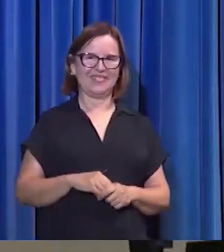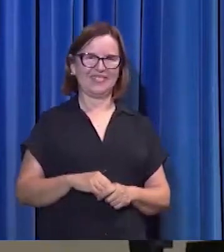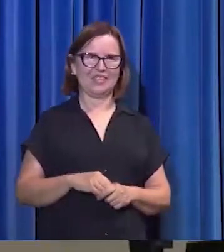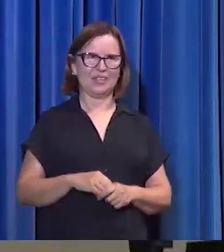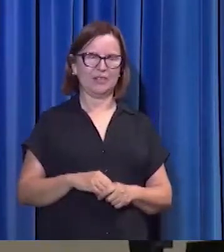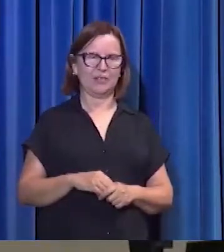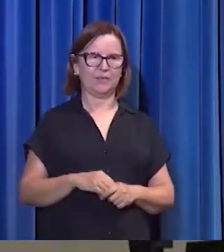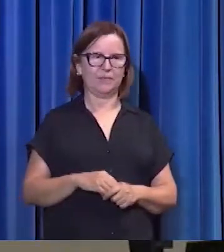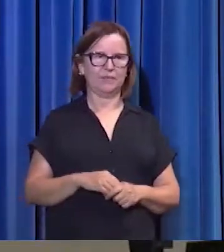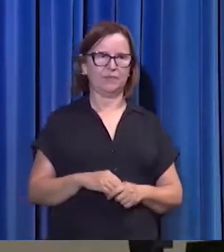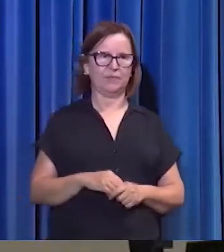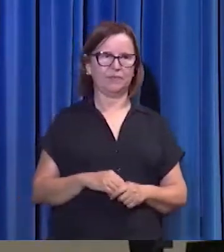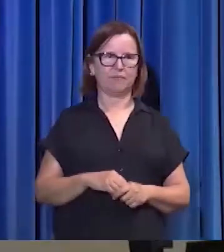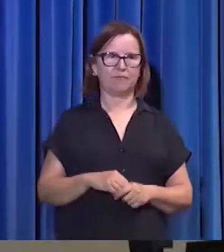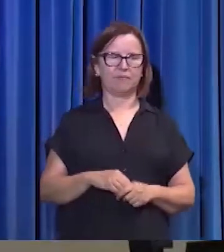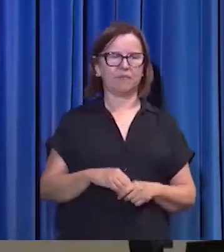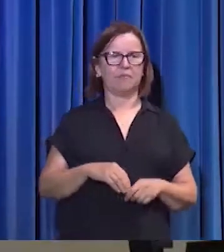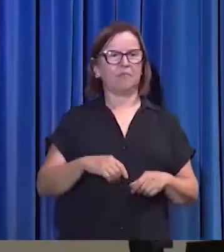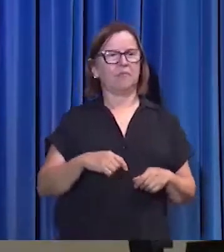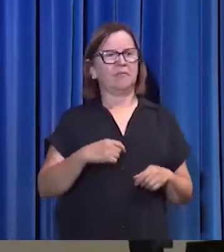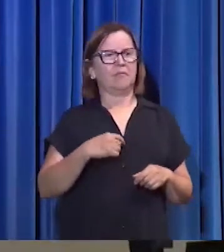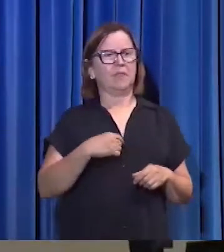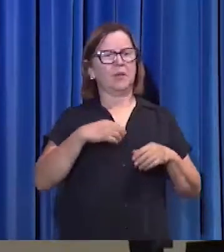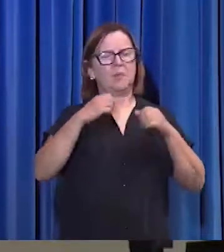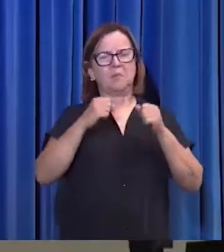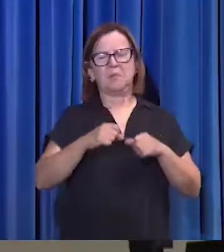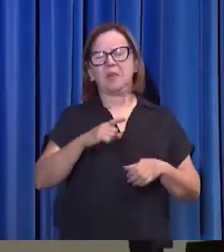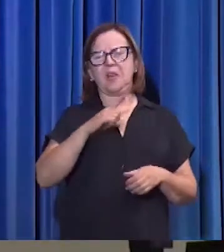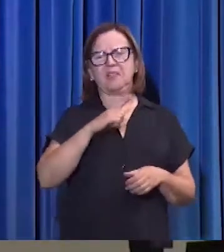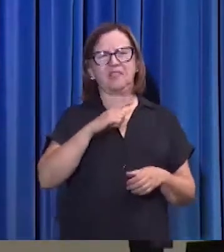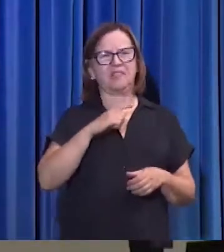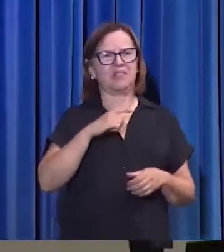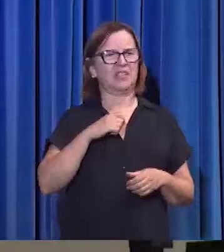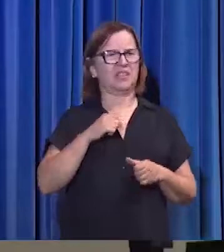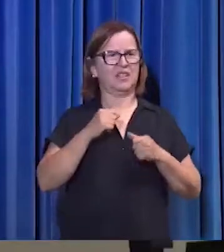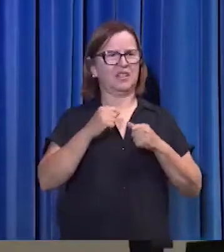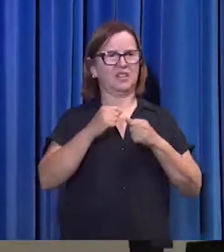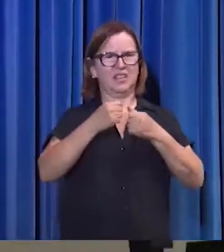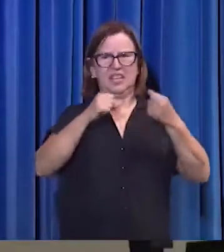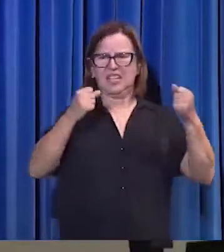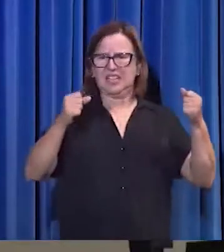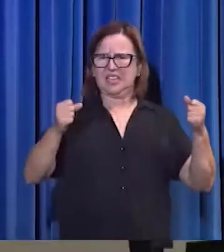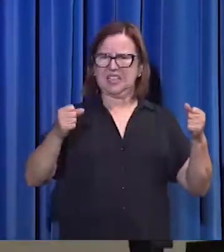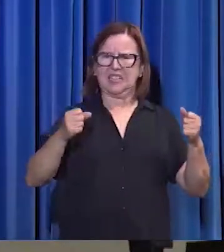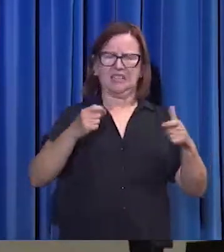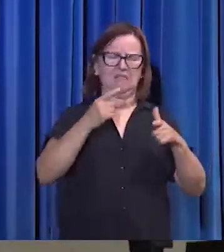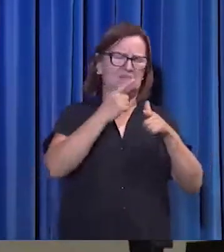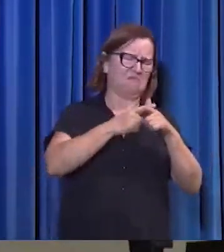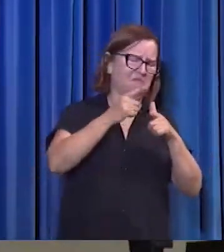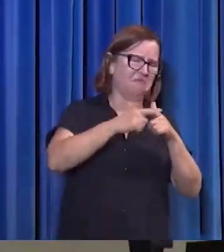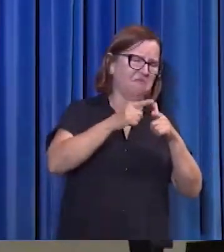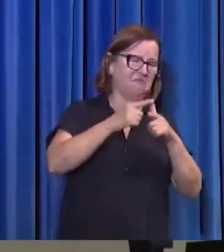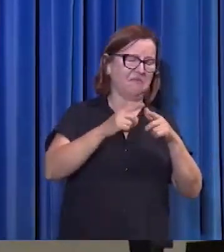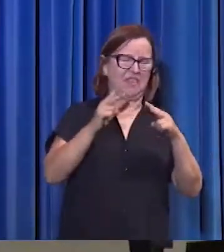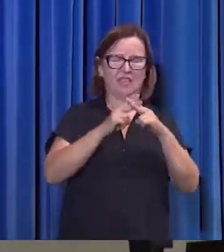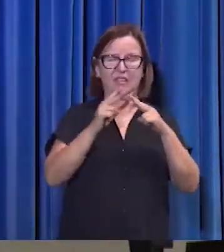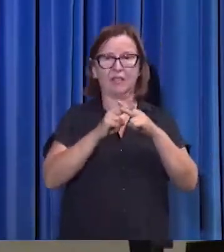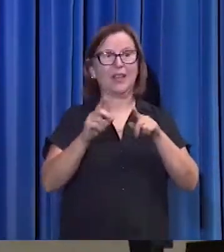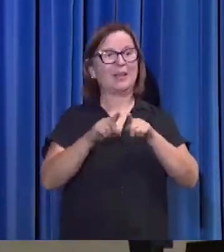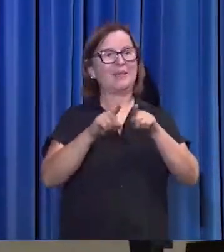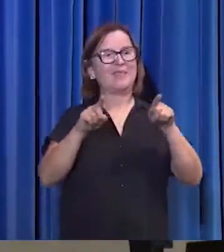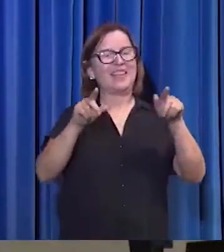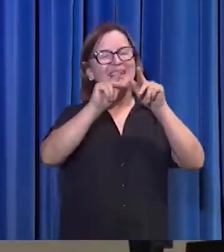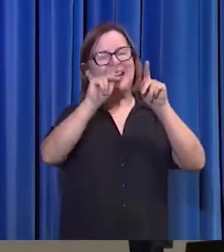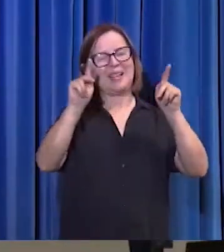Eu posso passar por grandes tribulações, por grandes lutas, por grandes problemas, mas a paz de Deus,